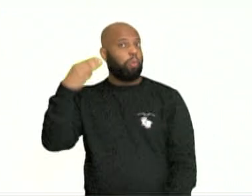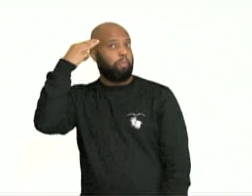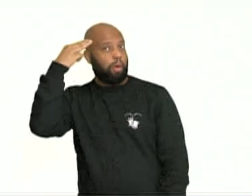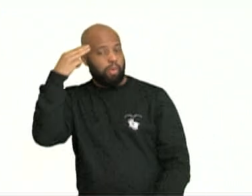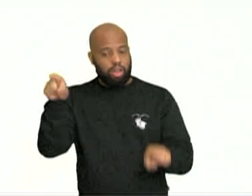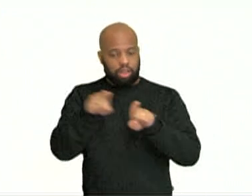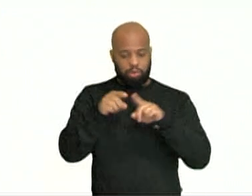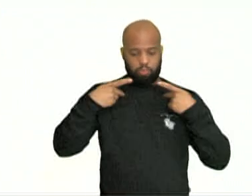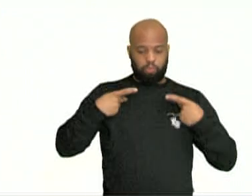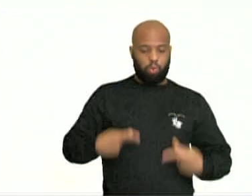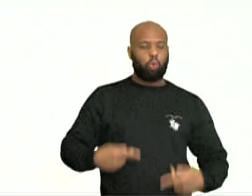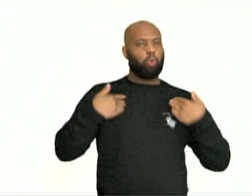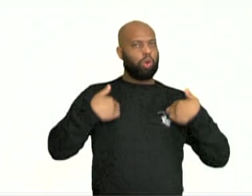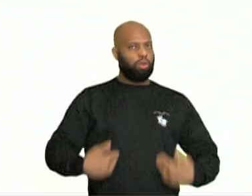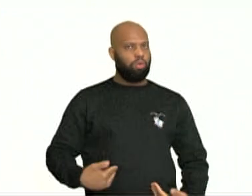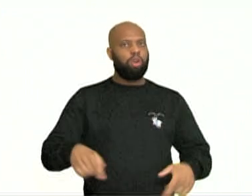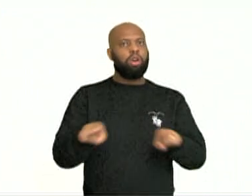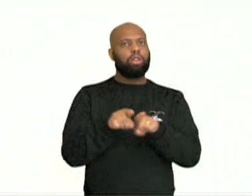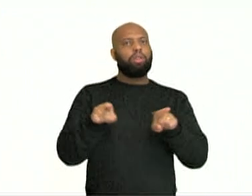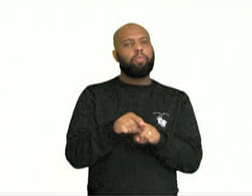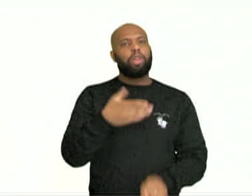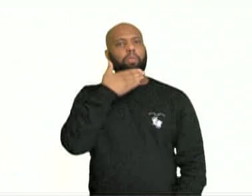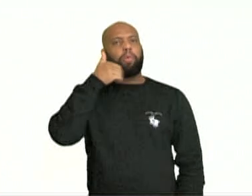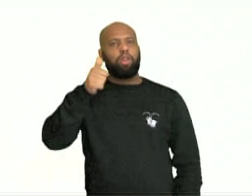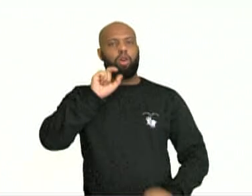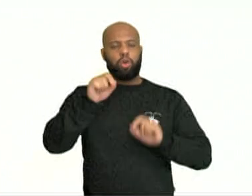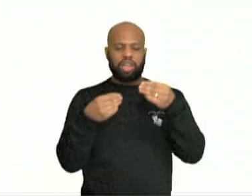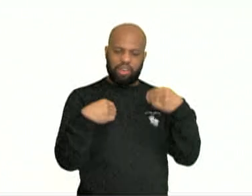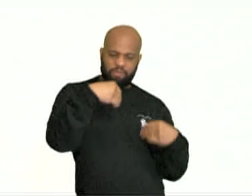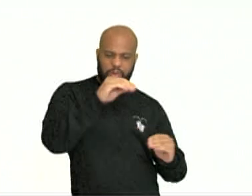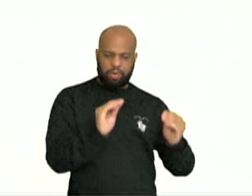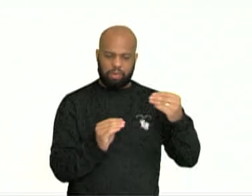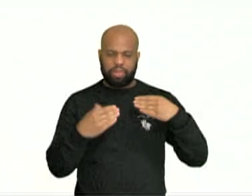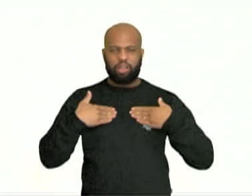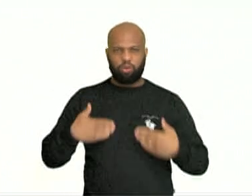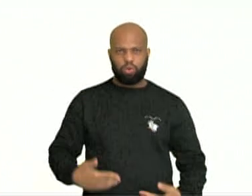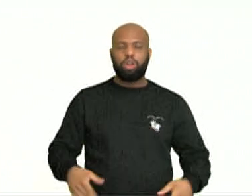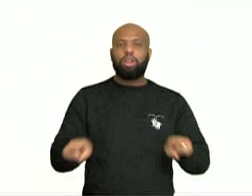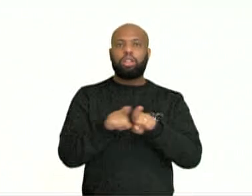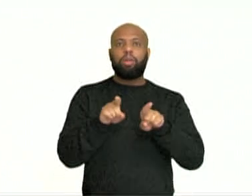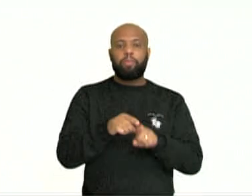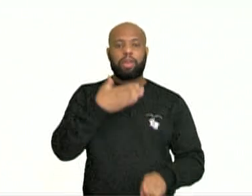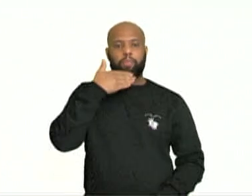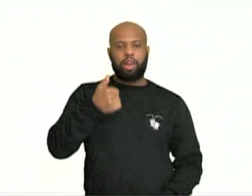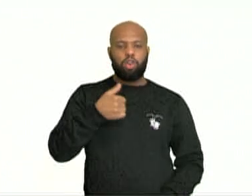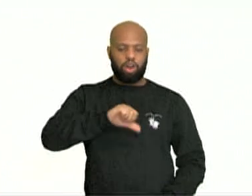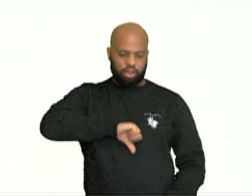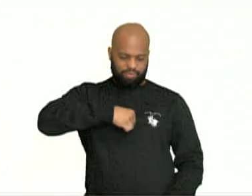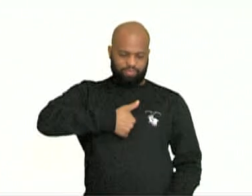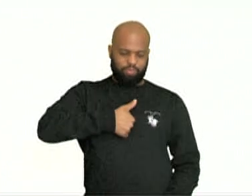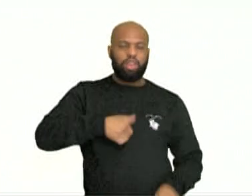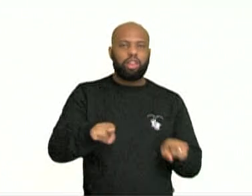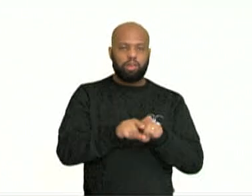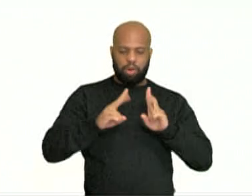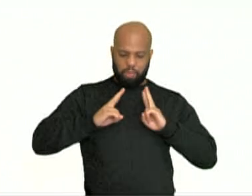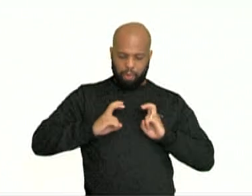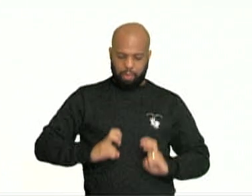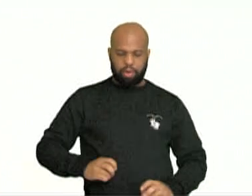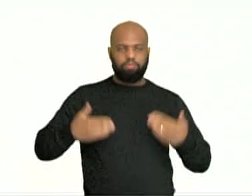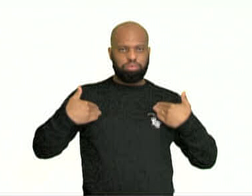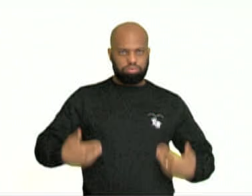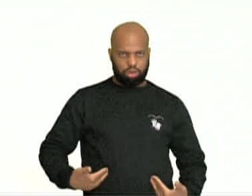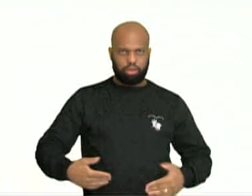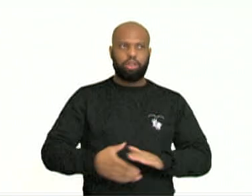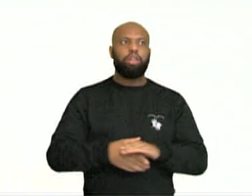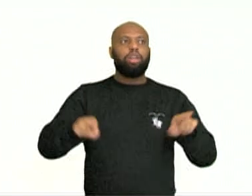para as posturas físicas, melhora da flexibilidade, melhora da autoestima, da autopercepção